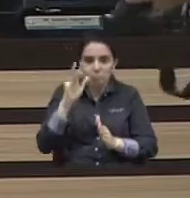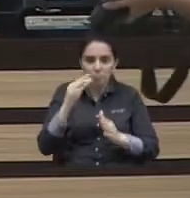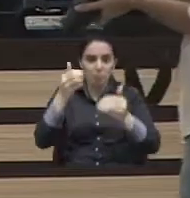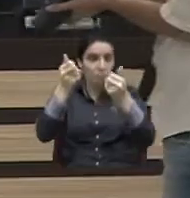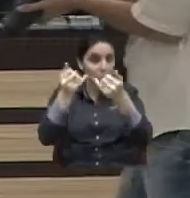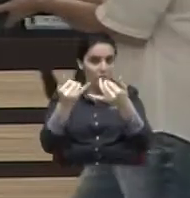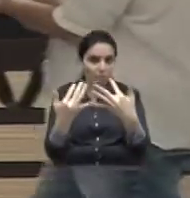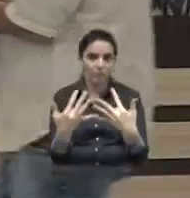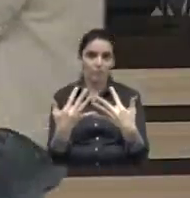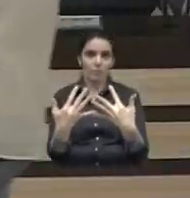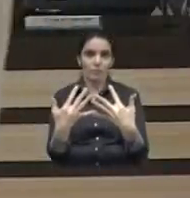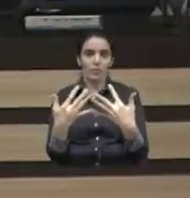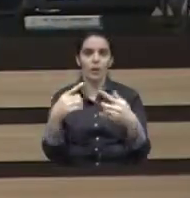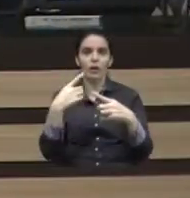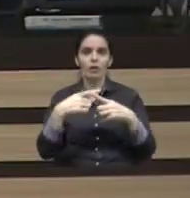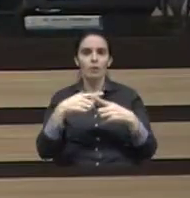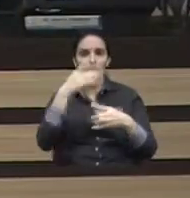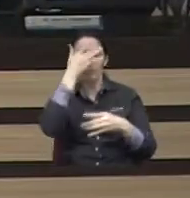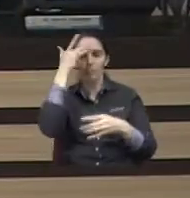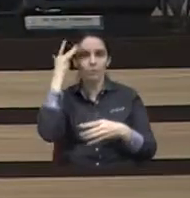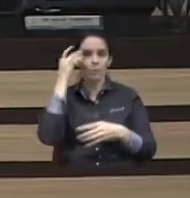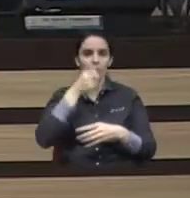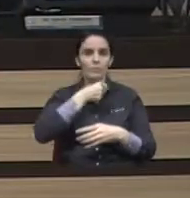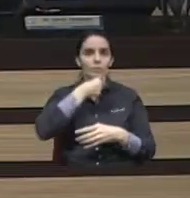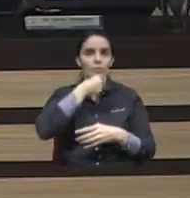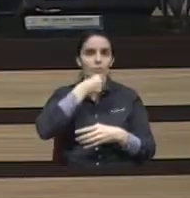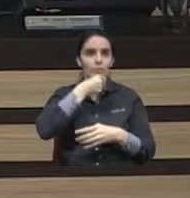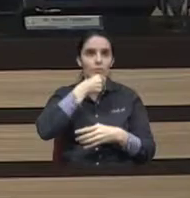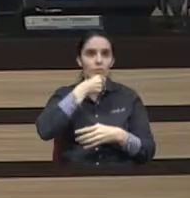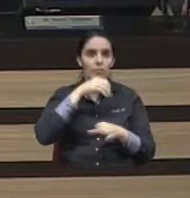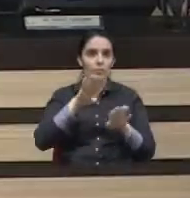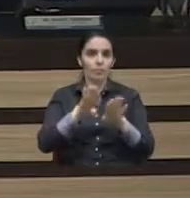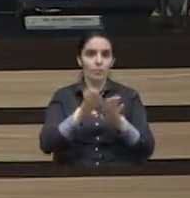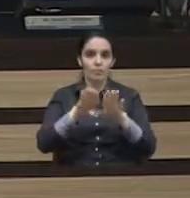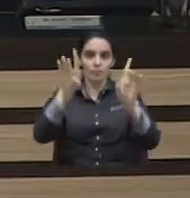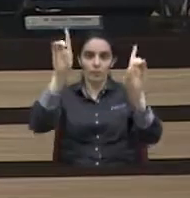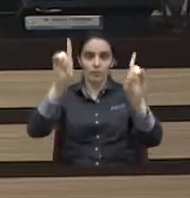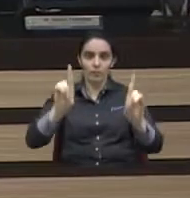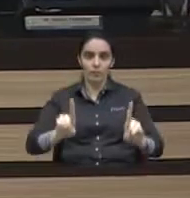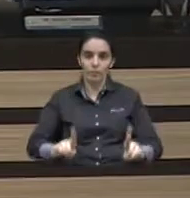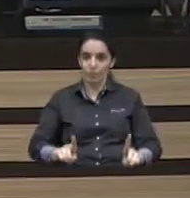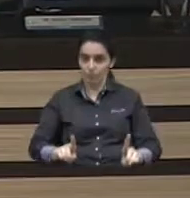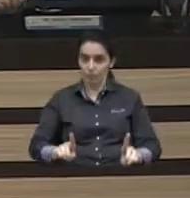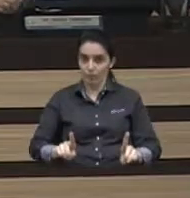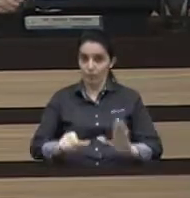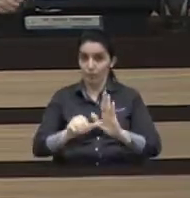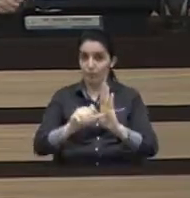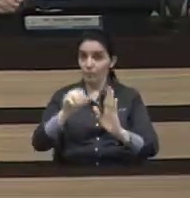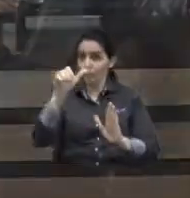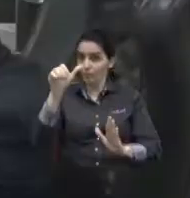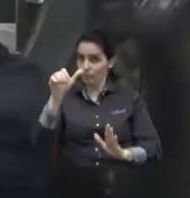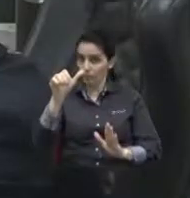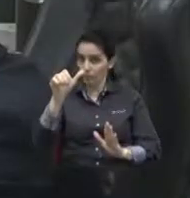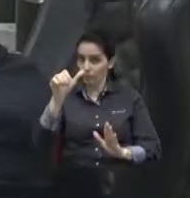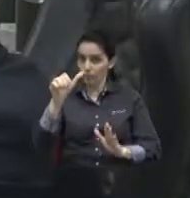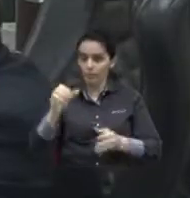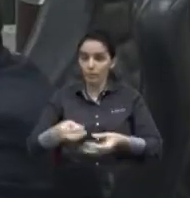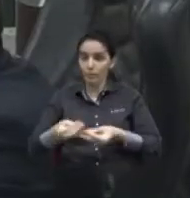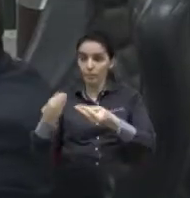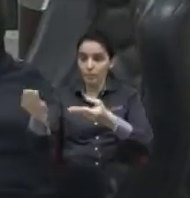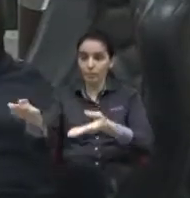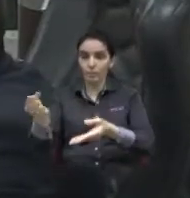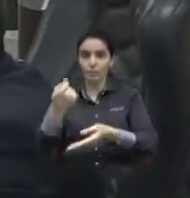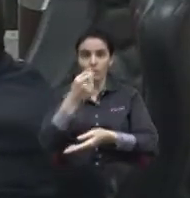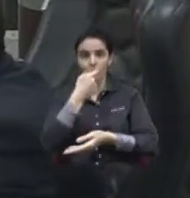dos pacientes idosos e com deficientes, né, eles passam primeiro, são atendidos primeiro na dispensação das